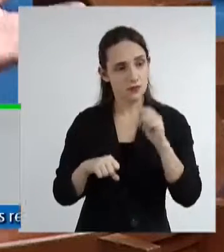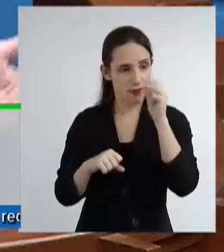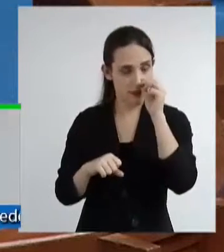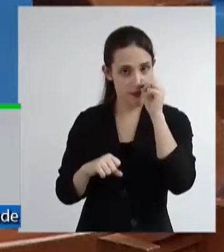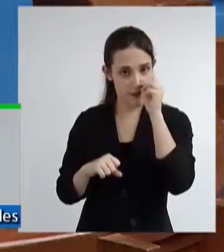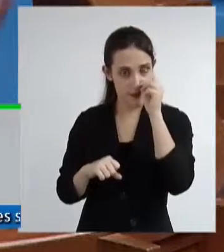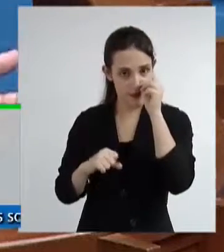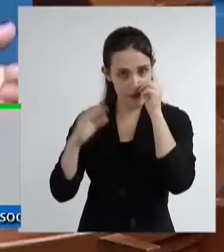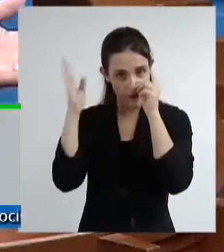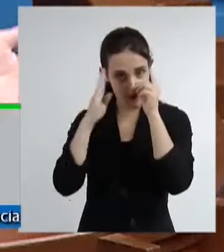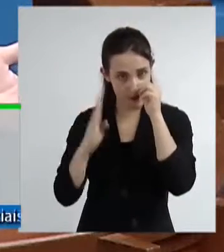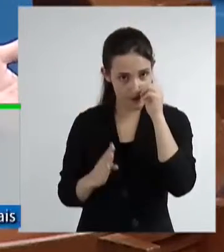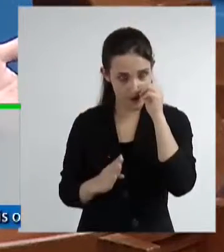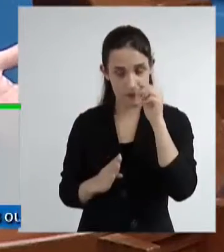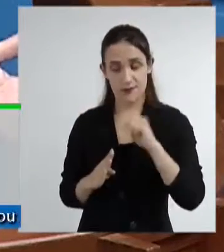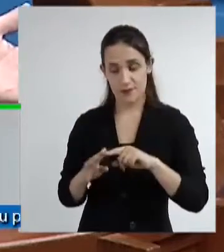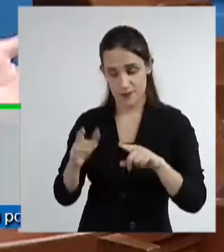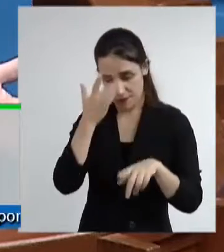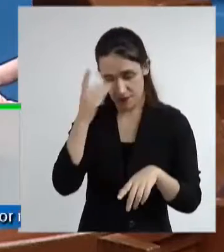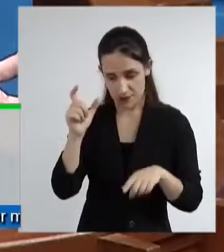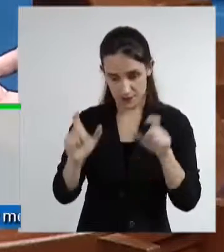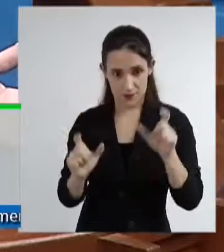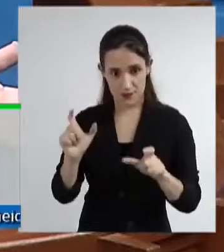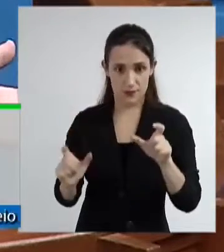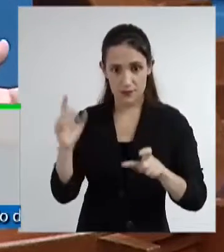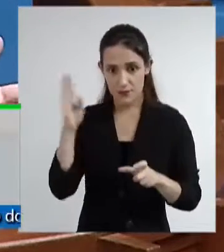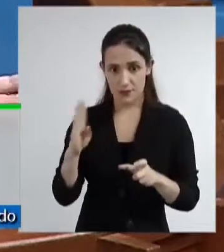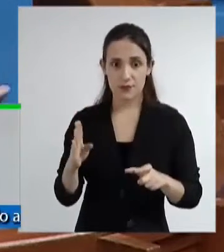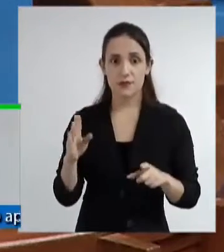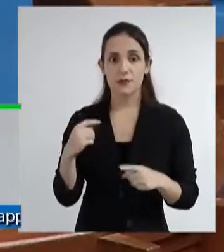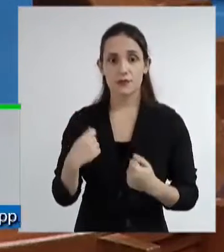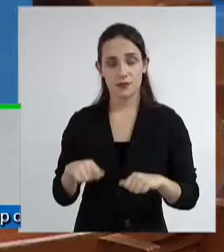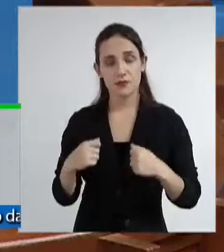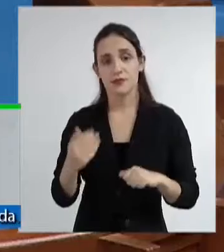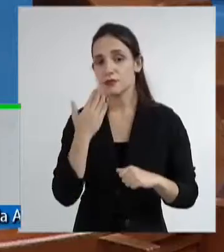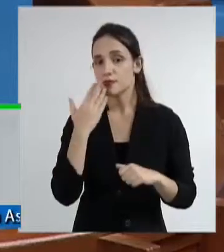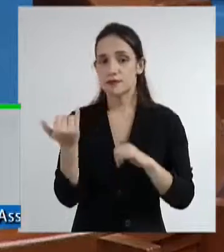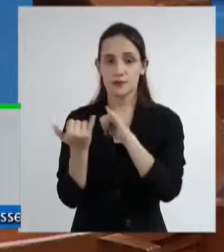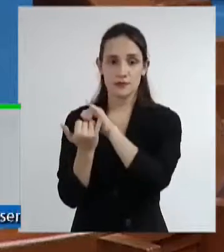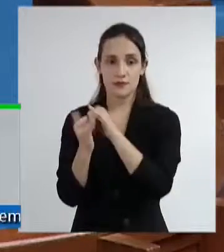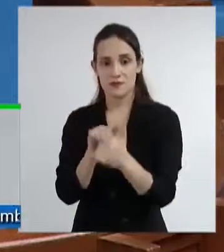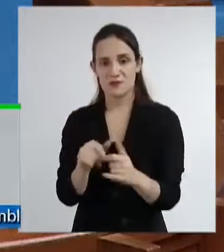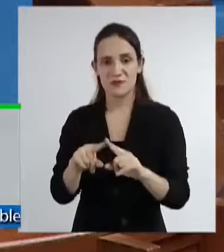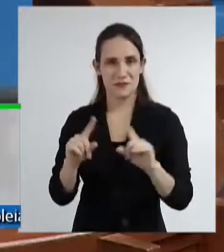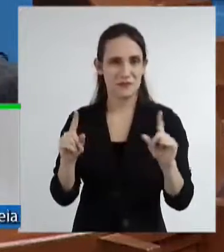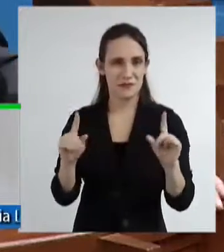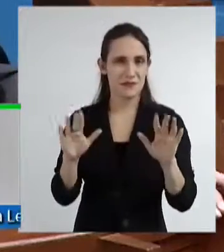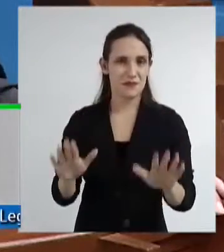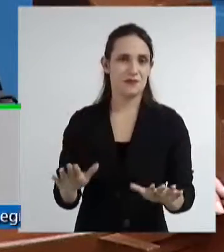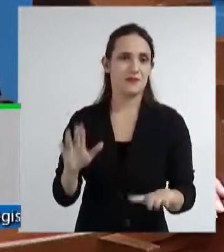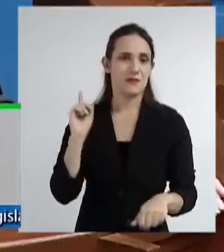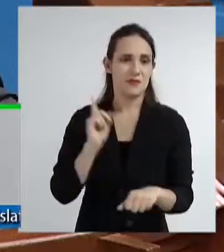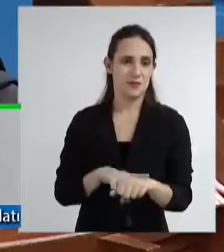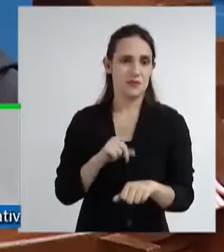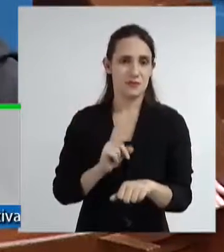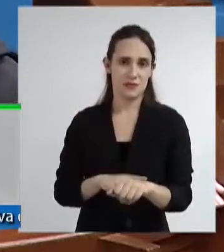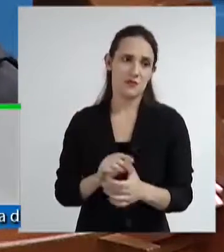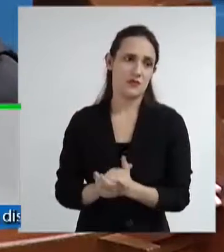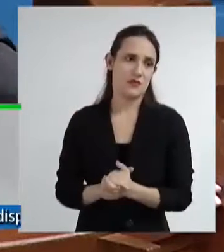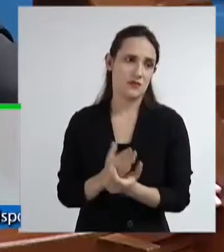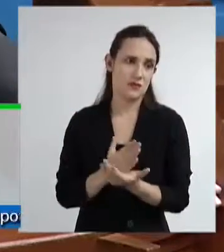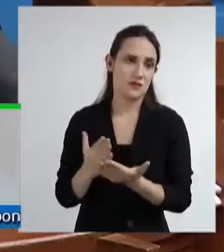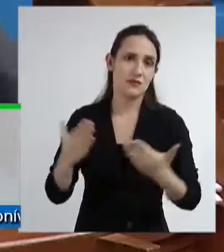Brasil e os brasileiros merecem um pedido de desculpa, mas não acredito que, ao iniciarmos